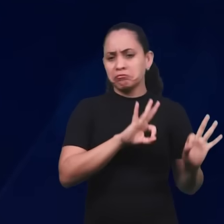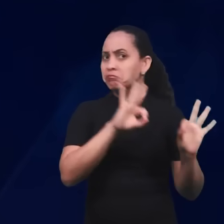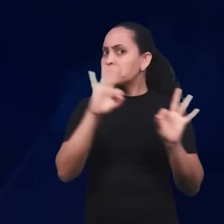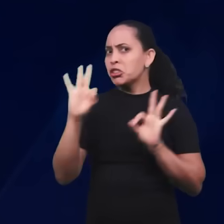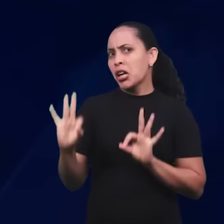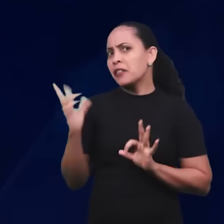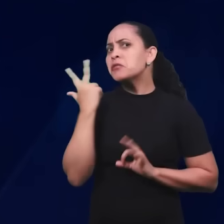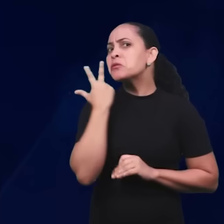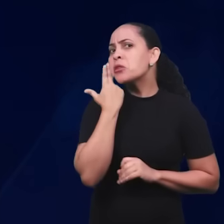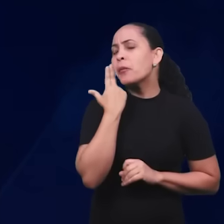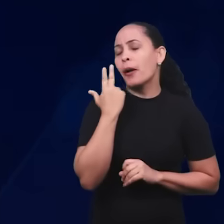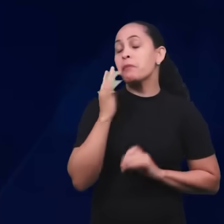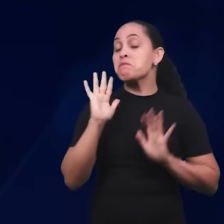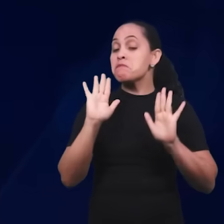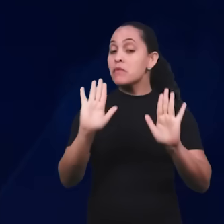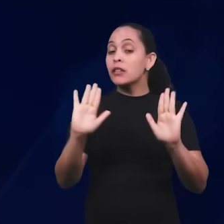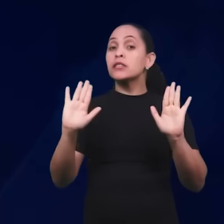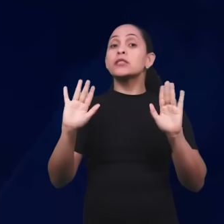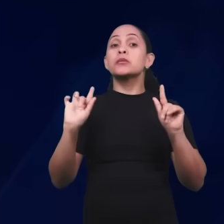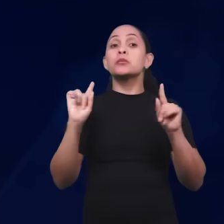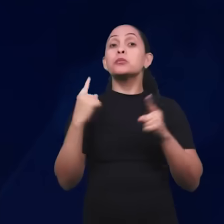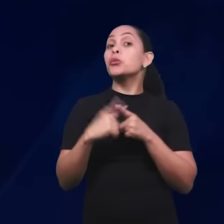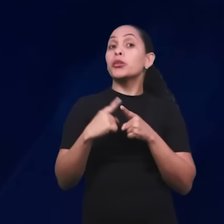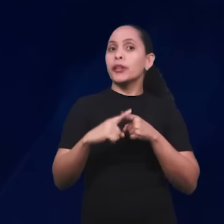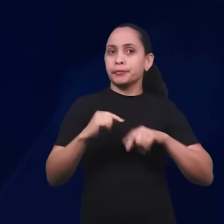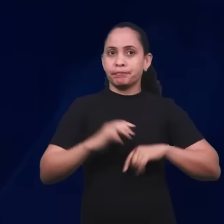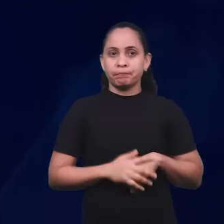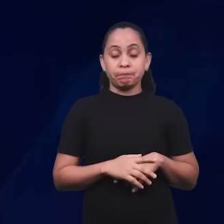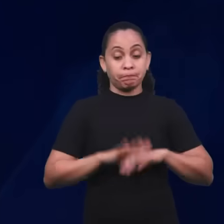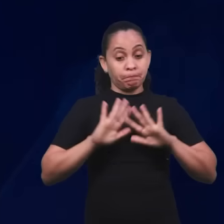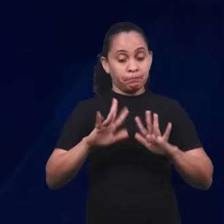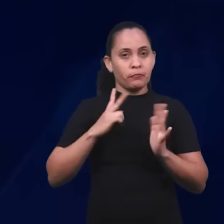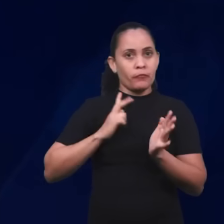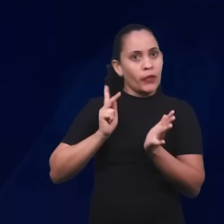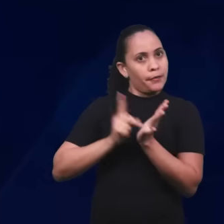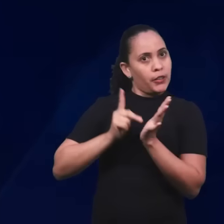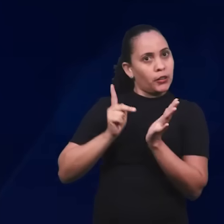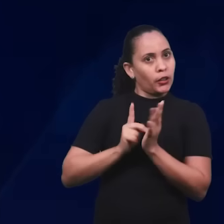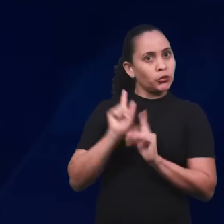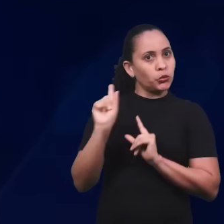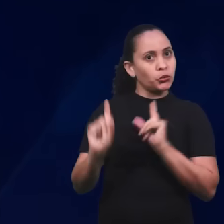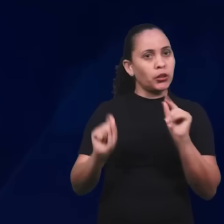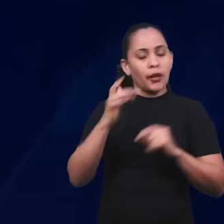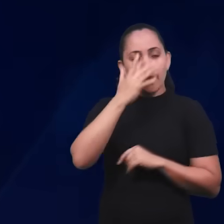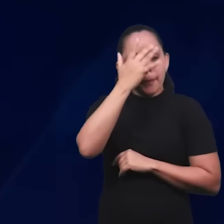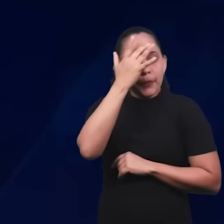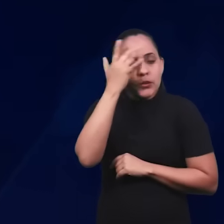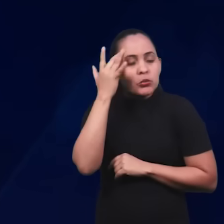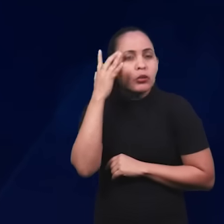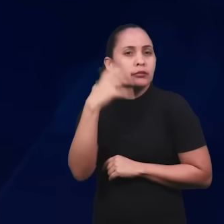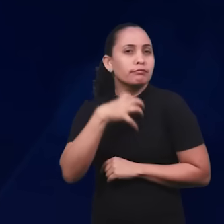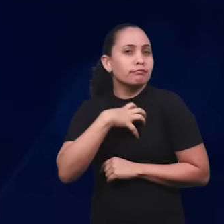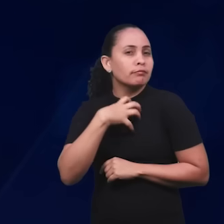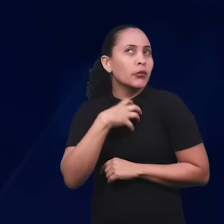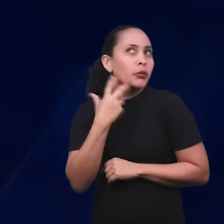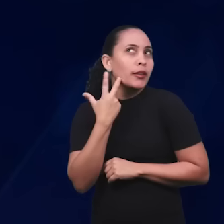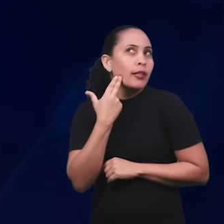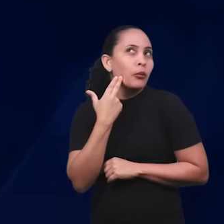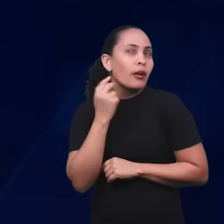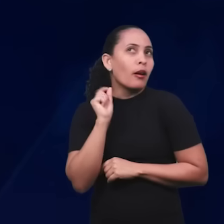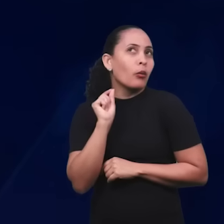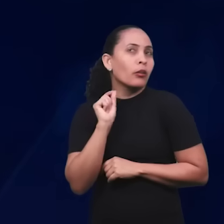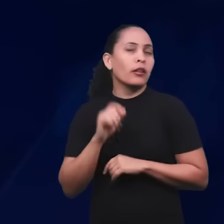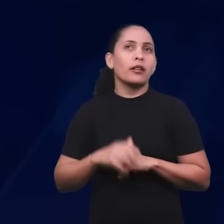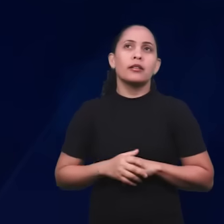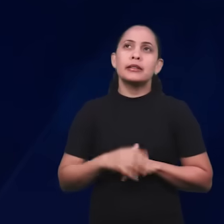dia. Mas por que isso? Porque, na verdade, o homem, na sua condição natural, ele